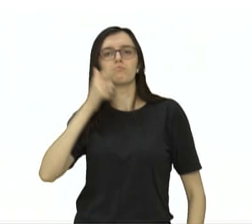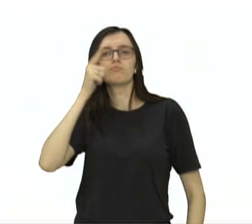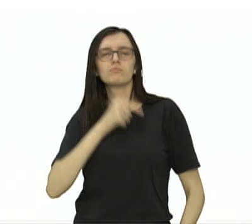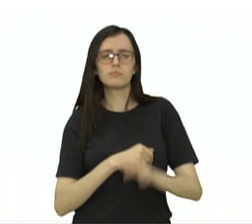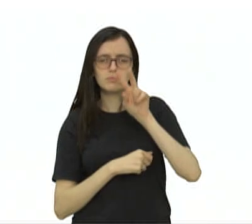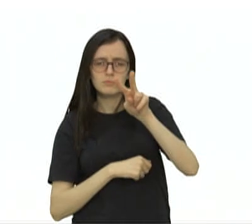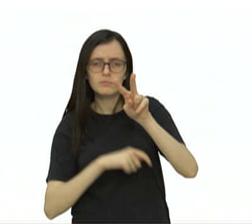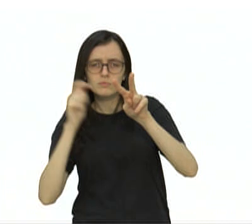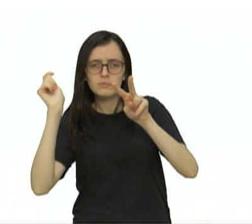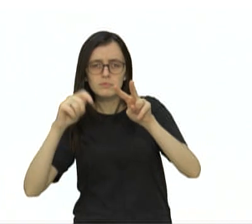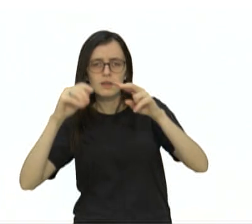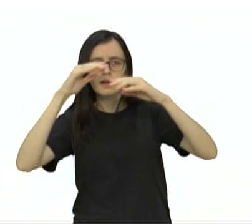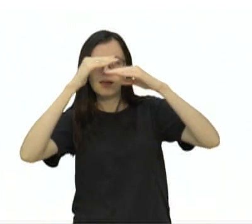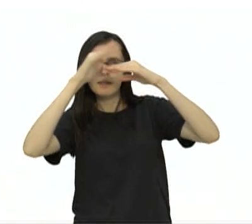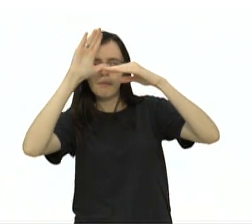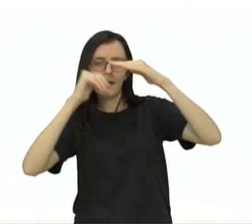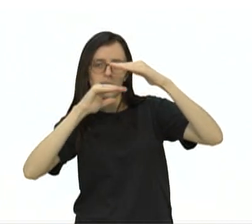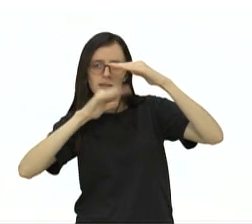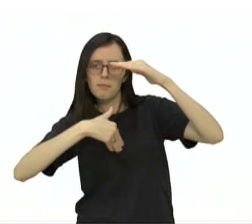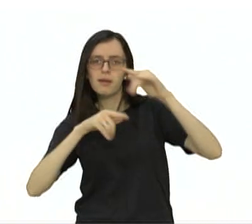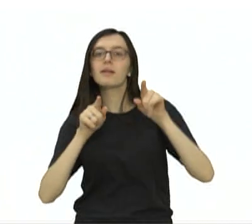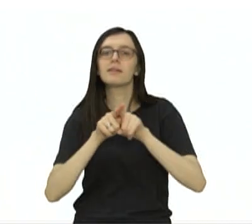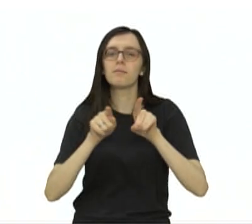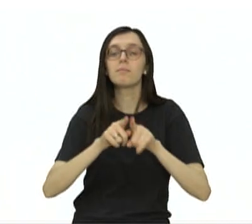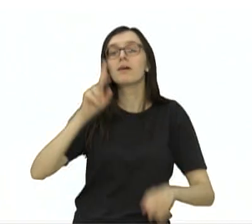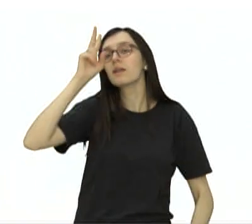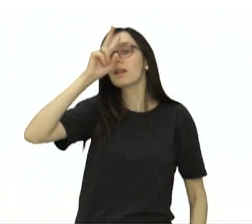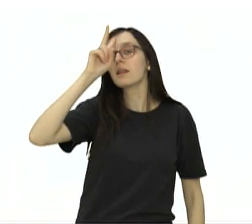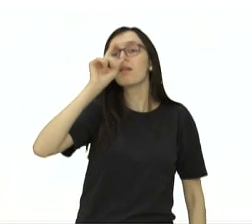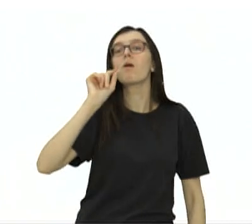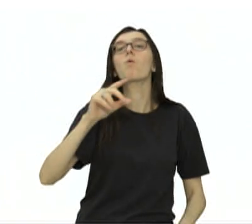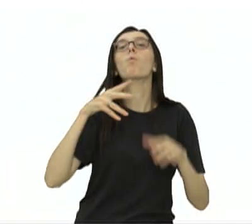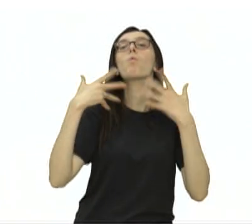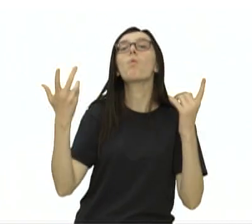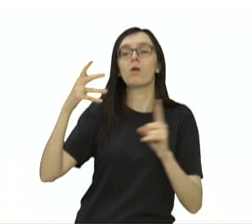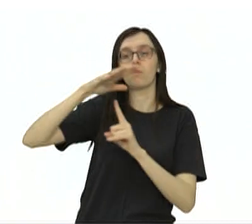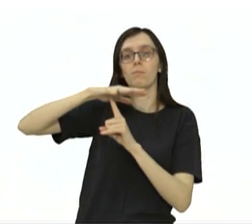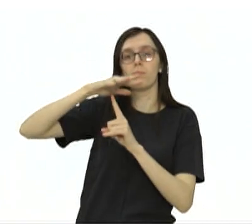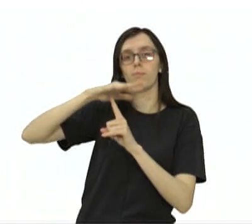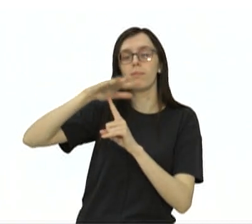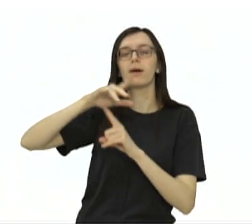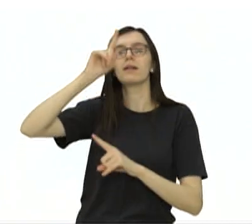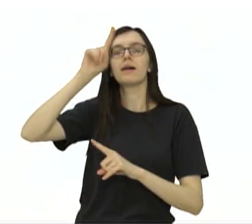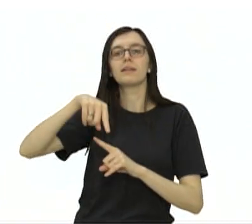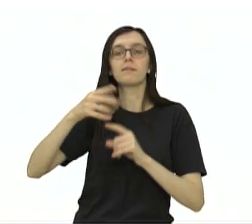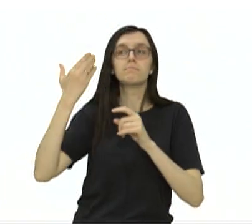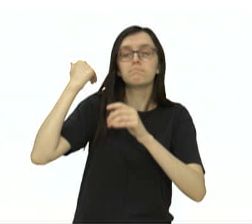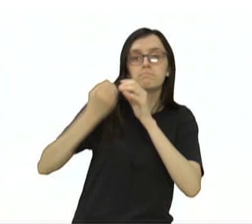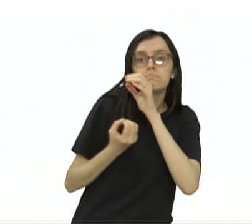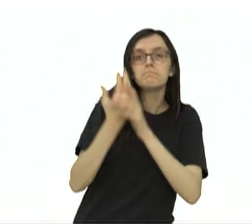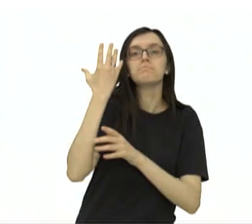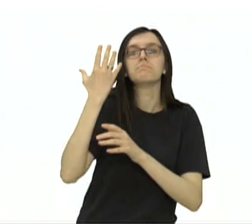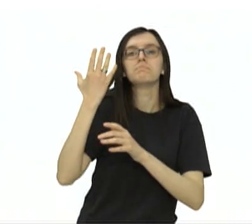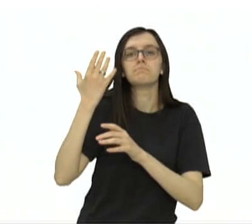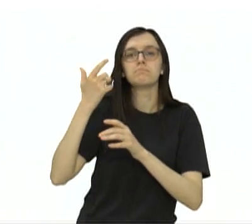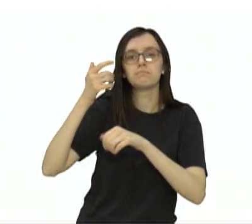suas divisas. Nós temos que lembrar quando que o Paraná se tornou um estado, então foi